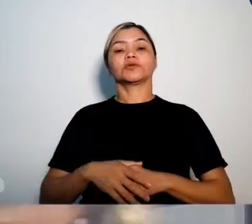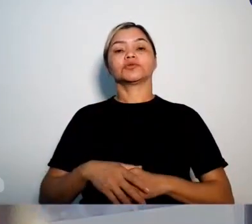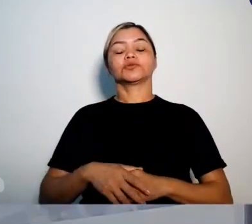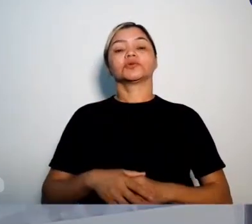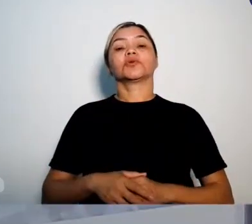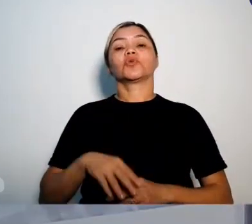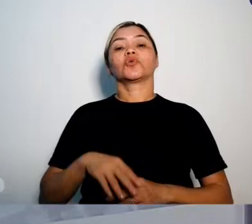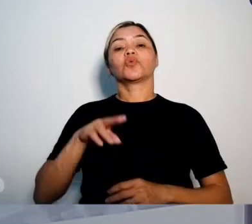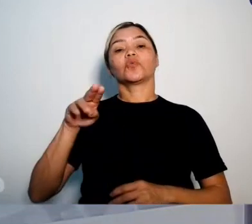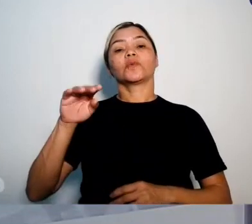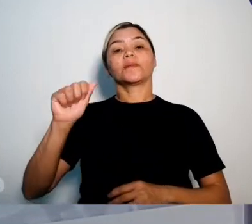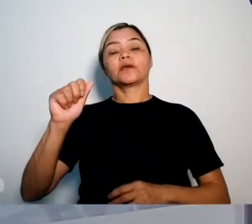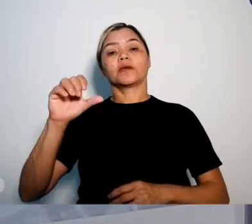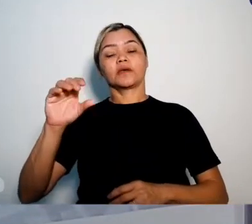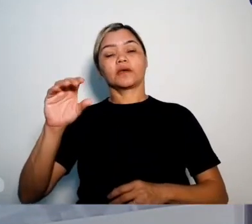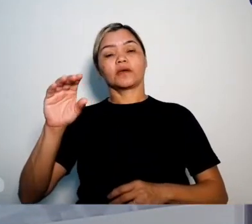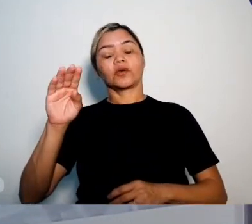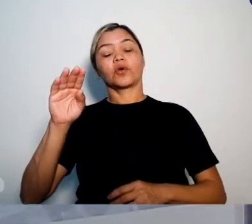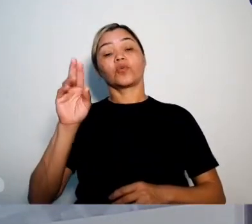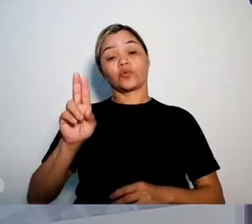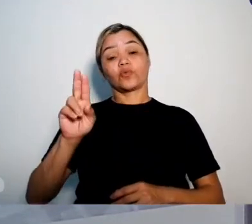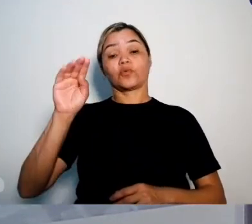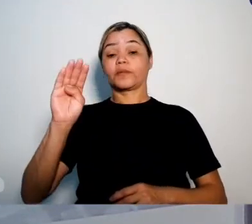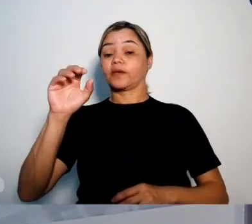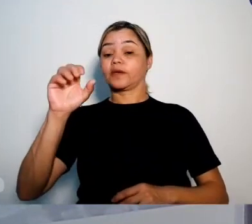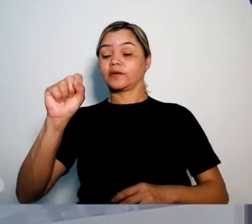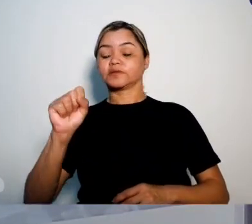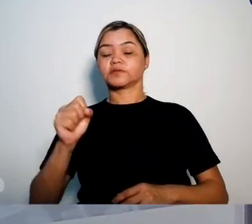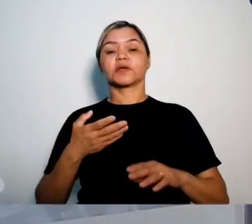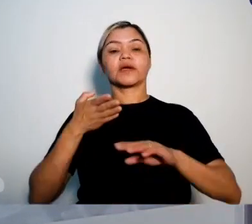a entrada dos bairros Maria Luísa,